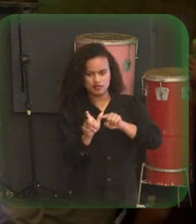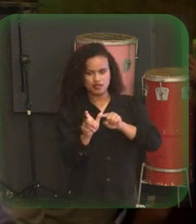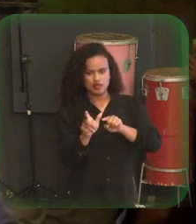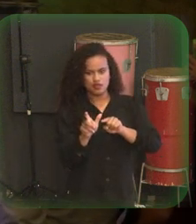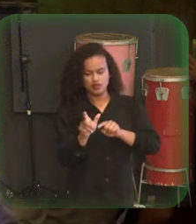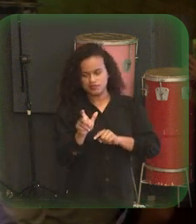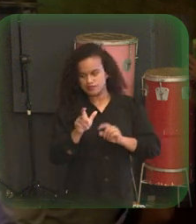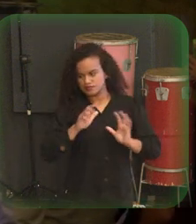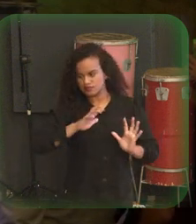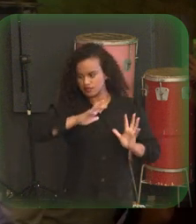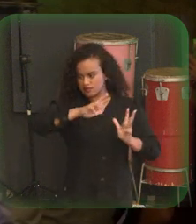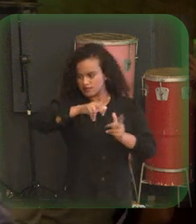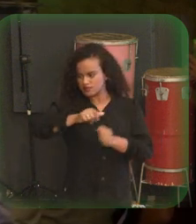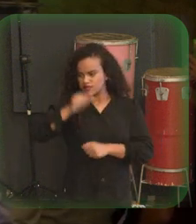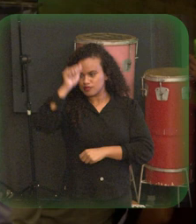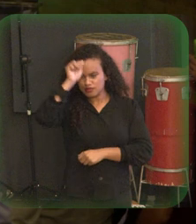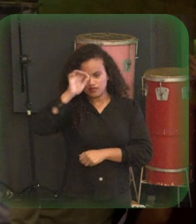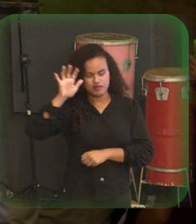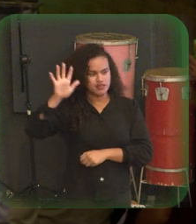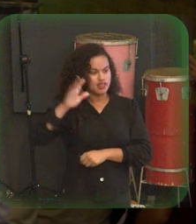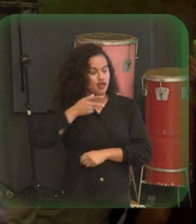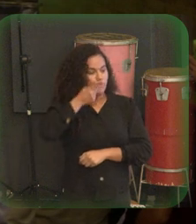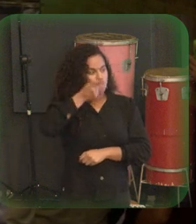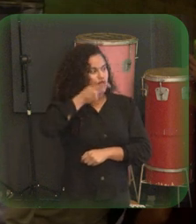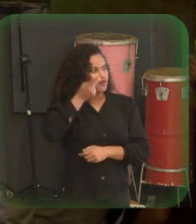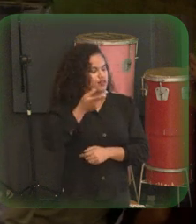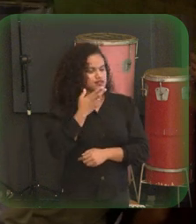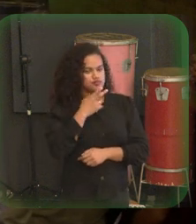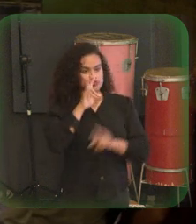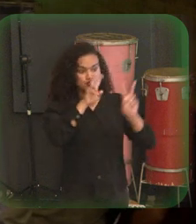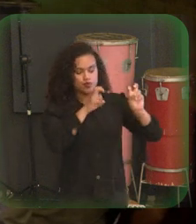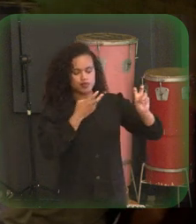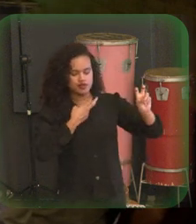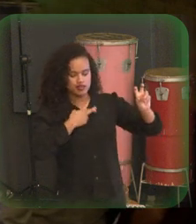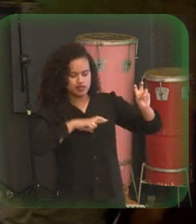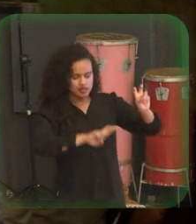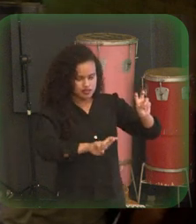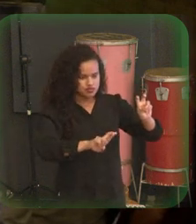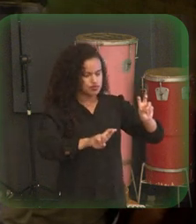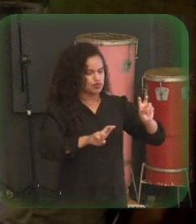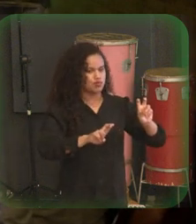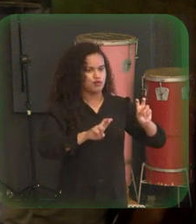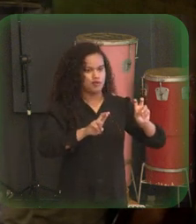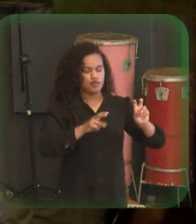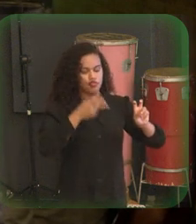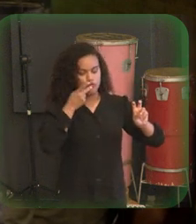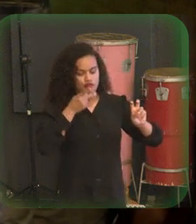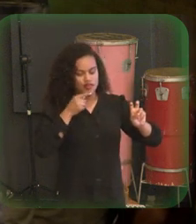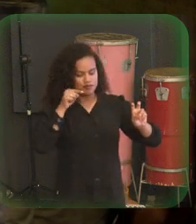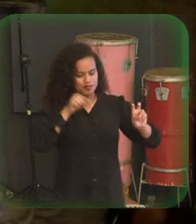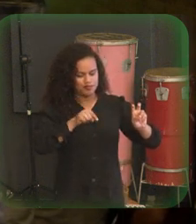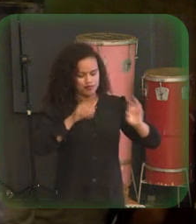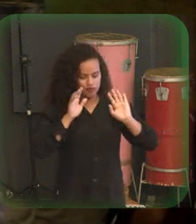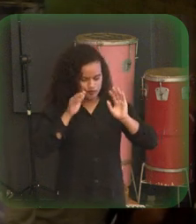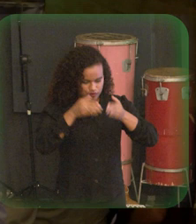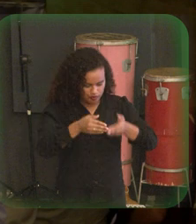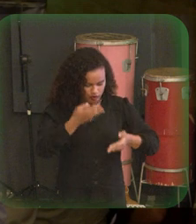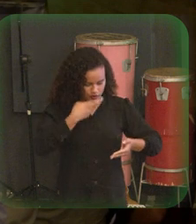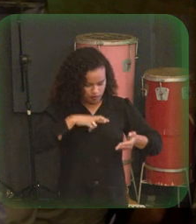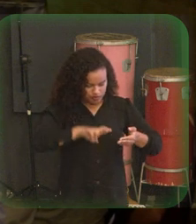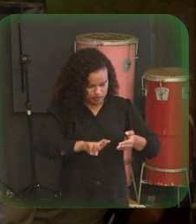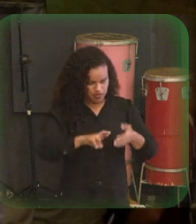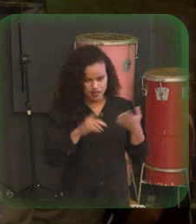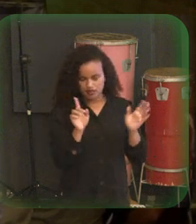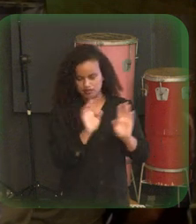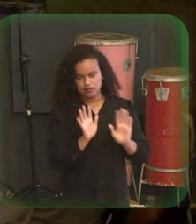universal. Eu não estou falando de religião, eu não estou falando para a religião. Eu quero falar a